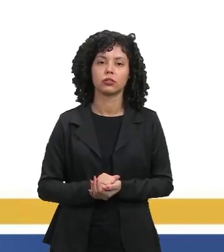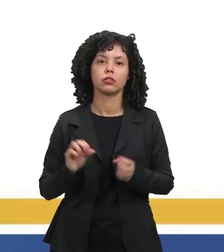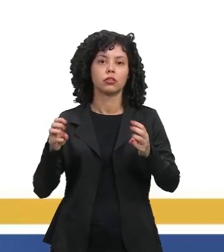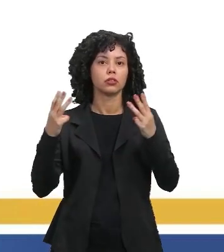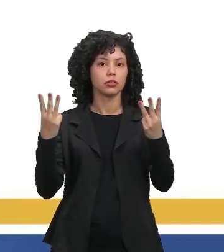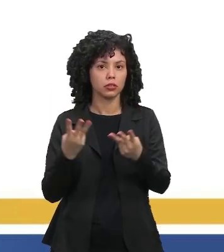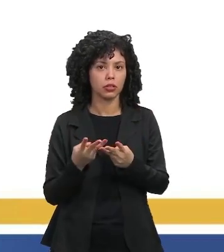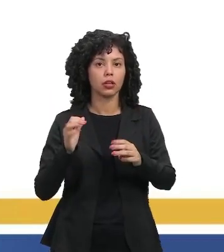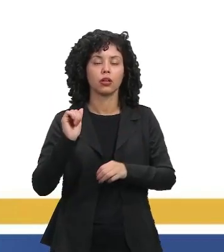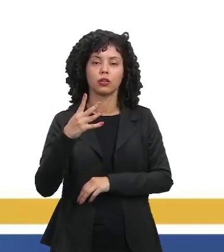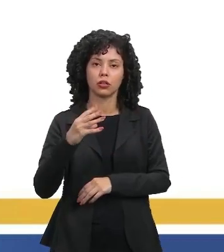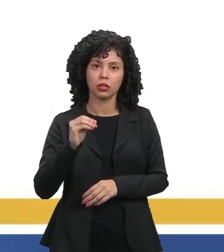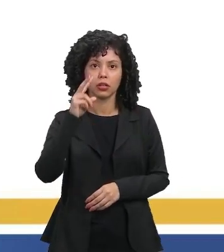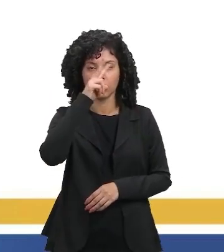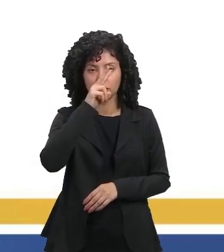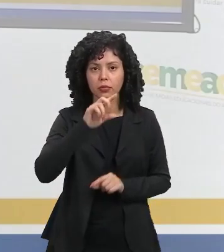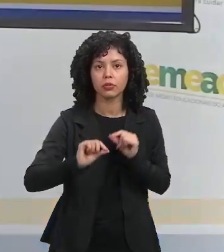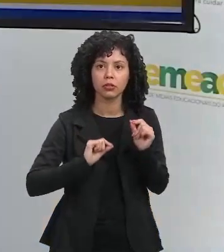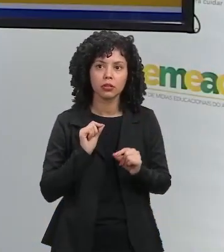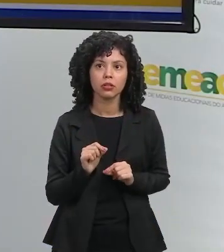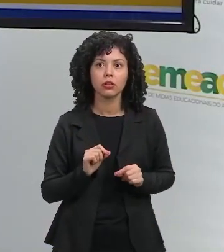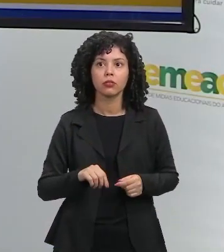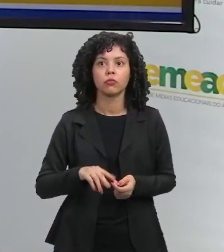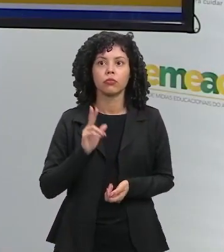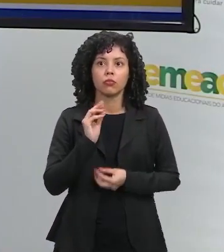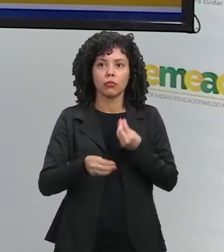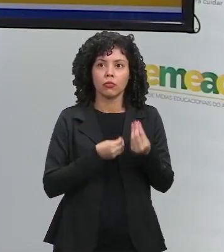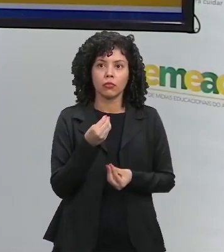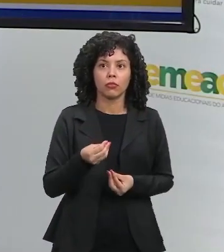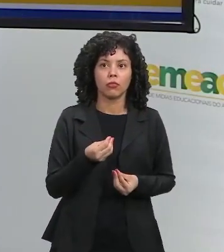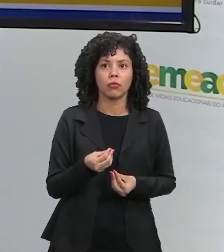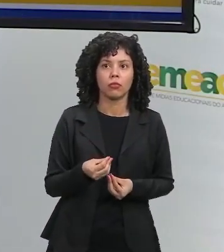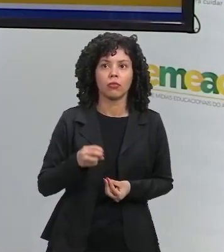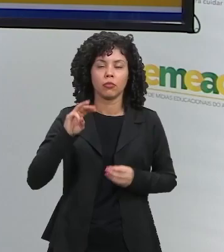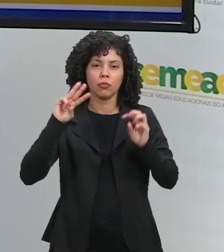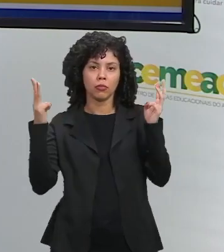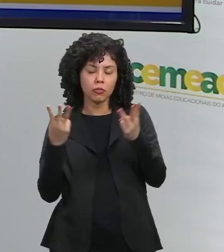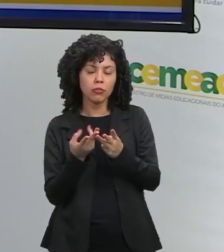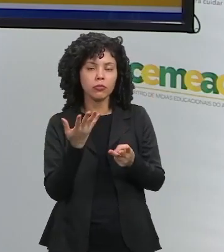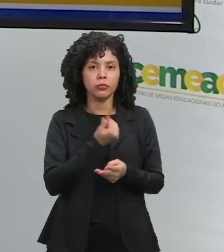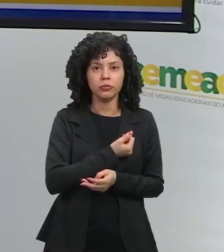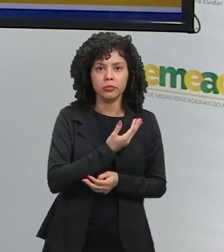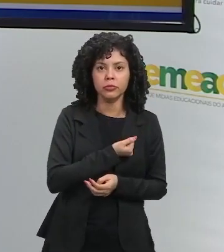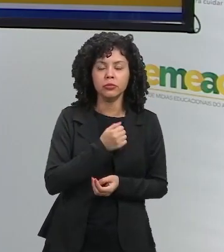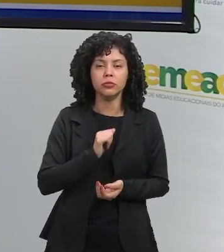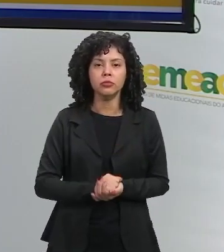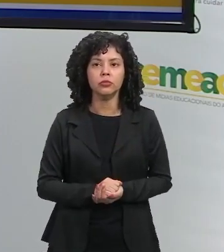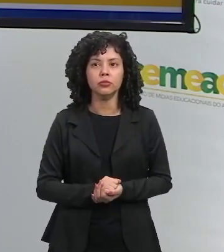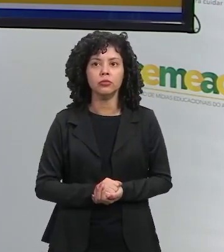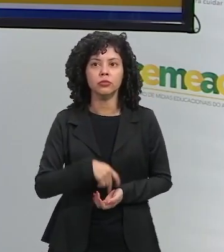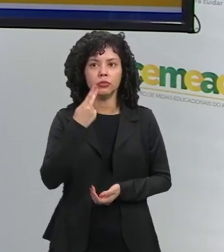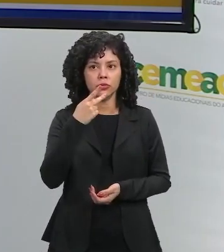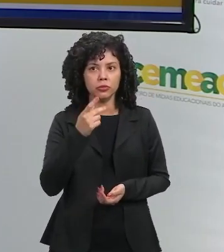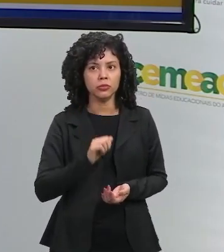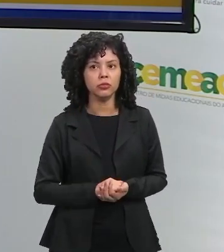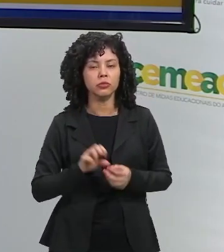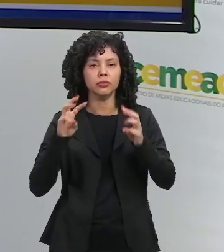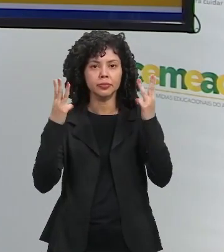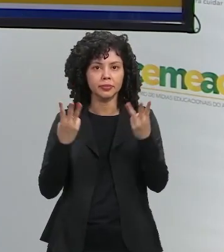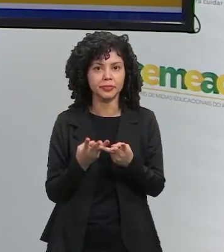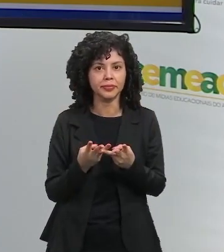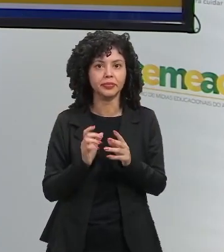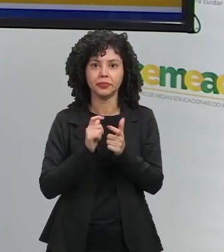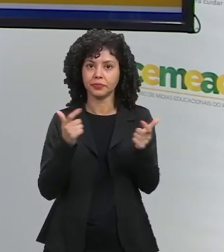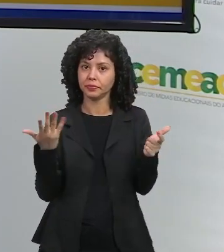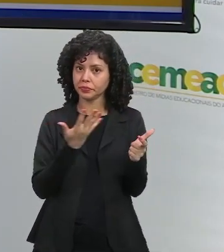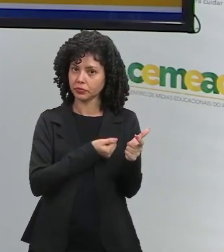também é 40. Aí, lembrando, ah, mas como é que eu sei o que é massa e o que é número atômico? Aí eu disse para você que a massa sempre vai ser o